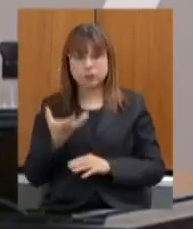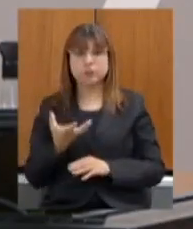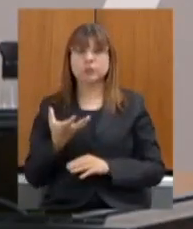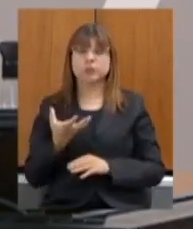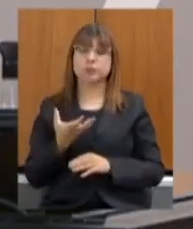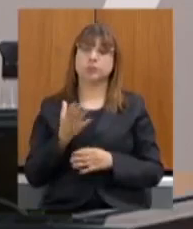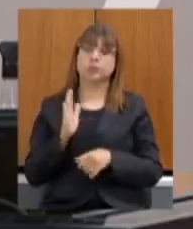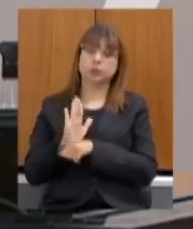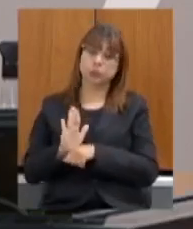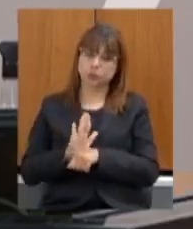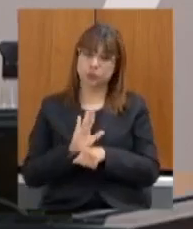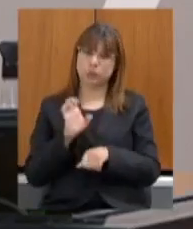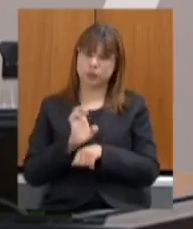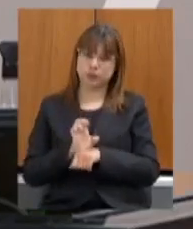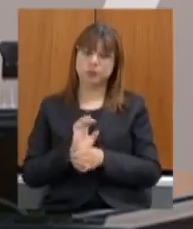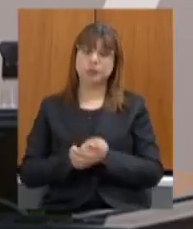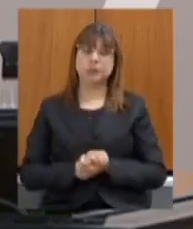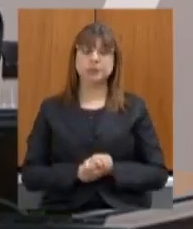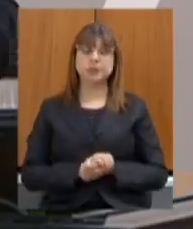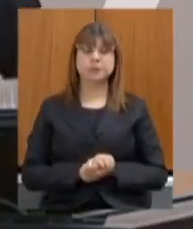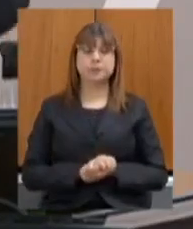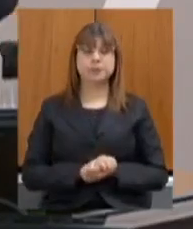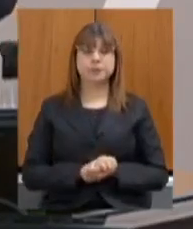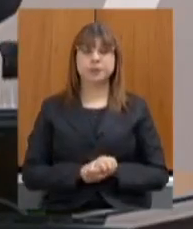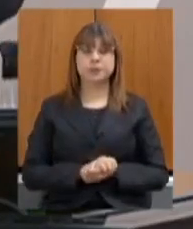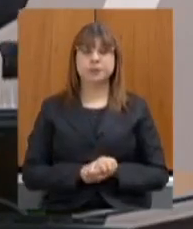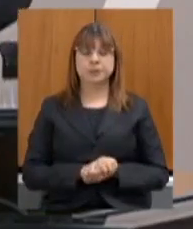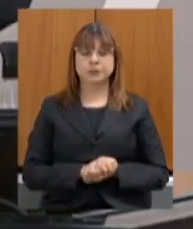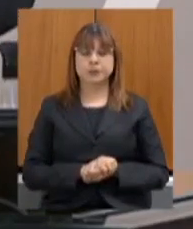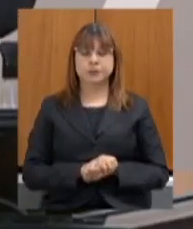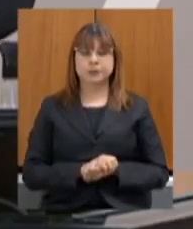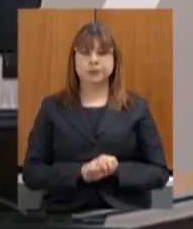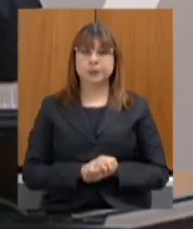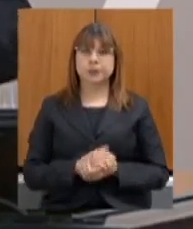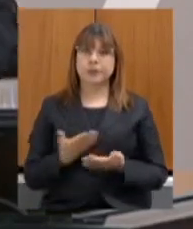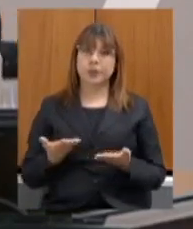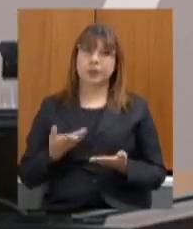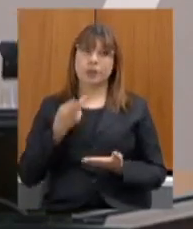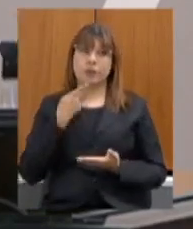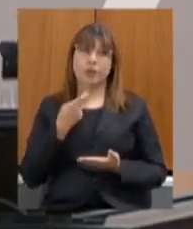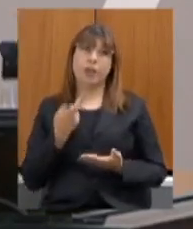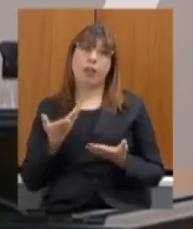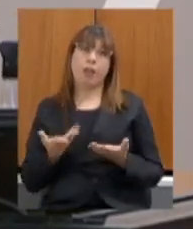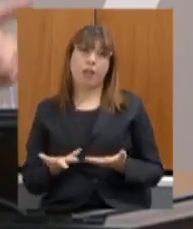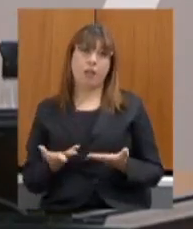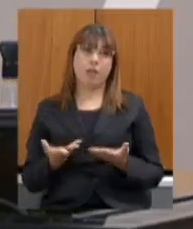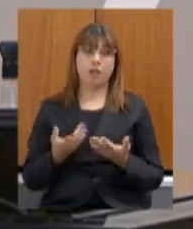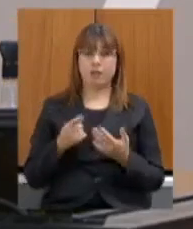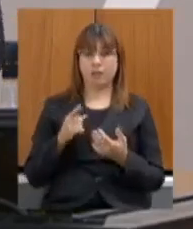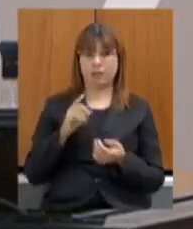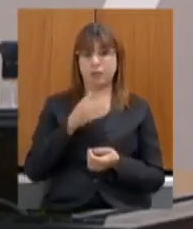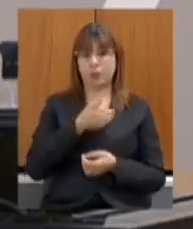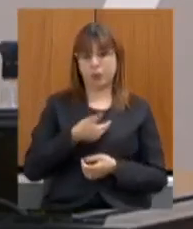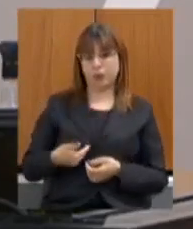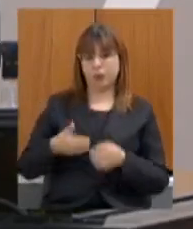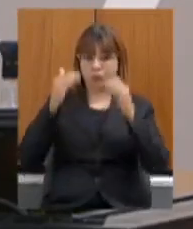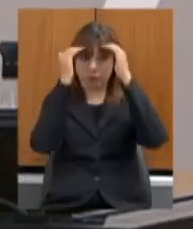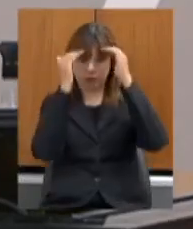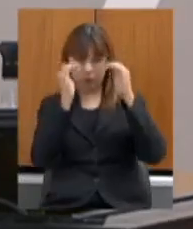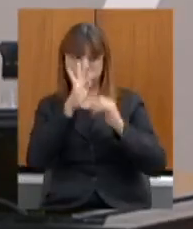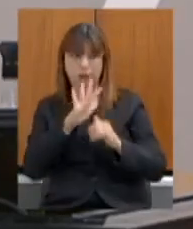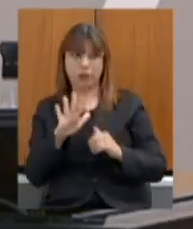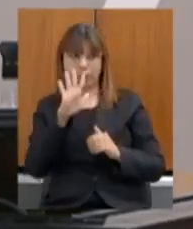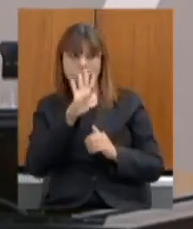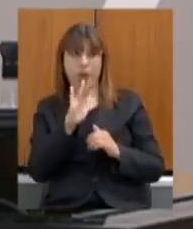benefício ao Estado. Então, esse discurso de que a submissão do atual governador ao governo federal é o